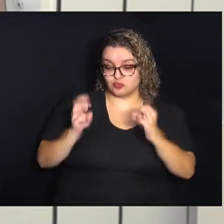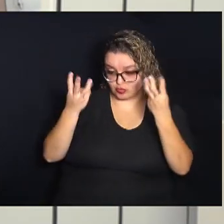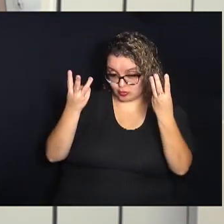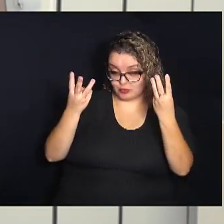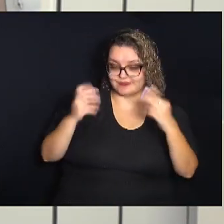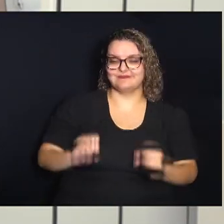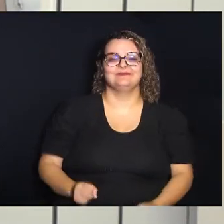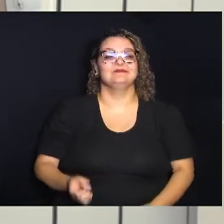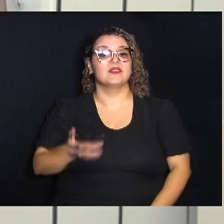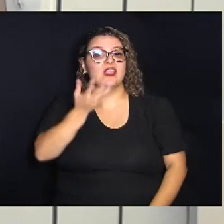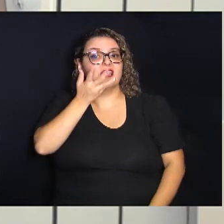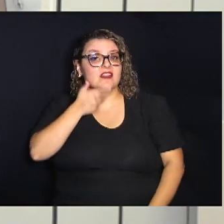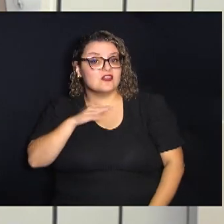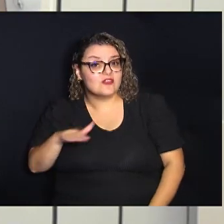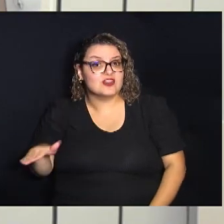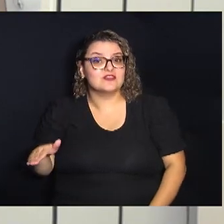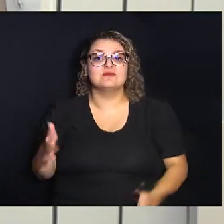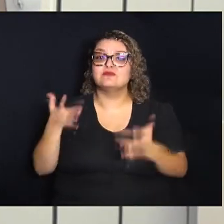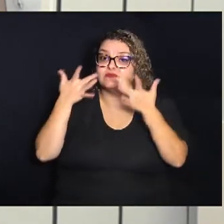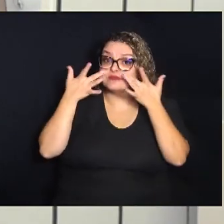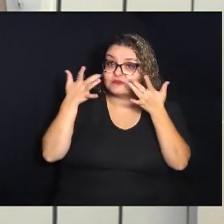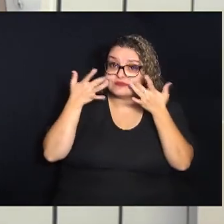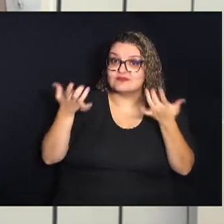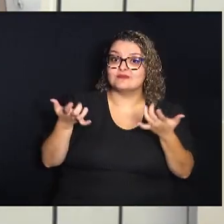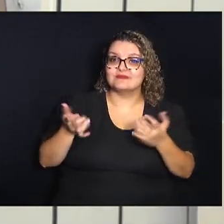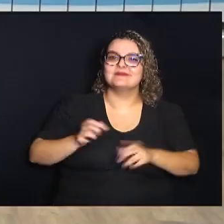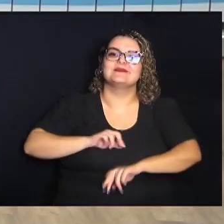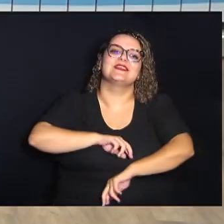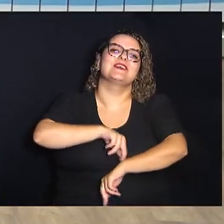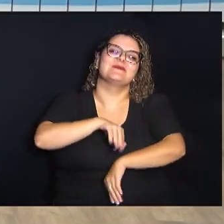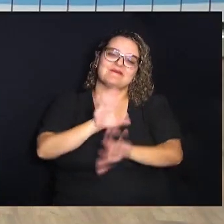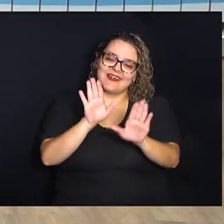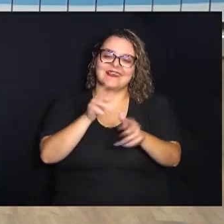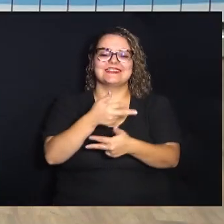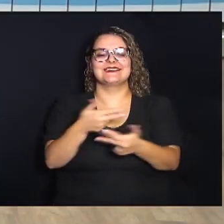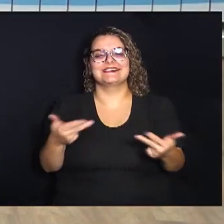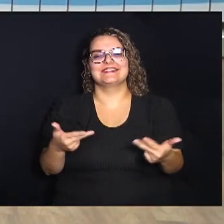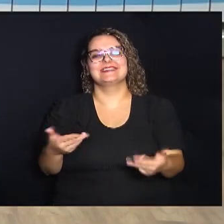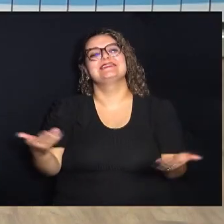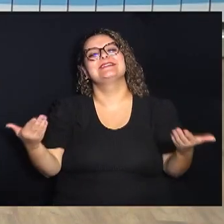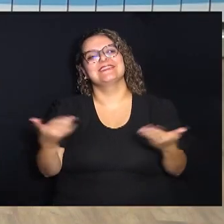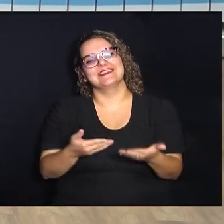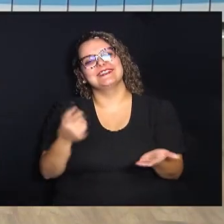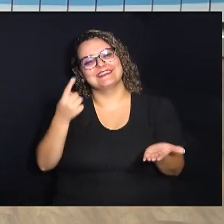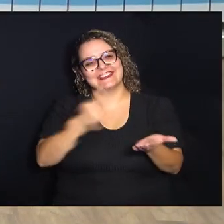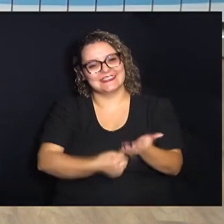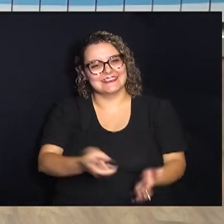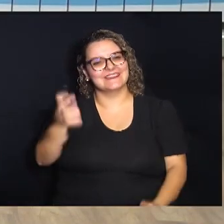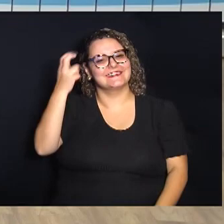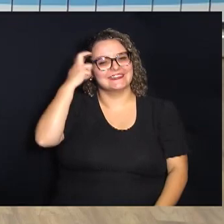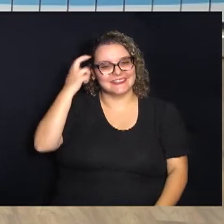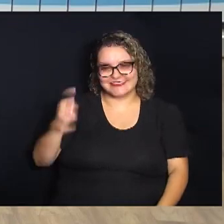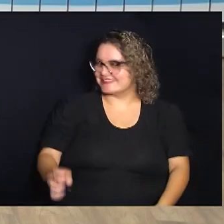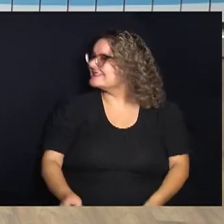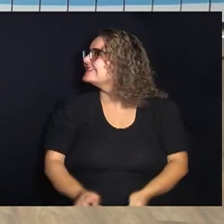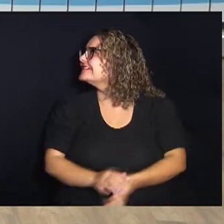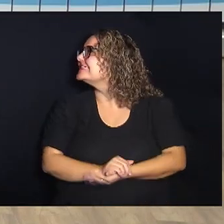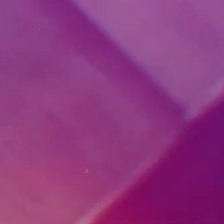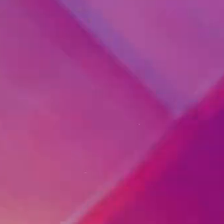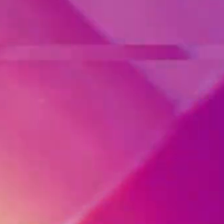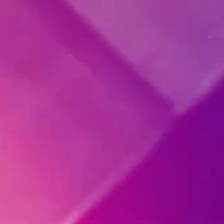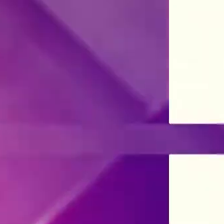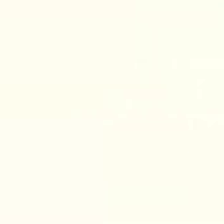eventos infantis, teatro e muito mais. A partir de agora é a Agenda Cultural.